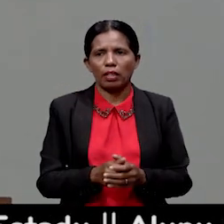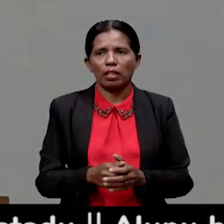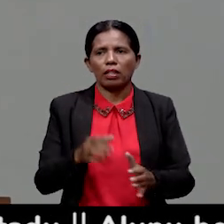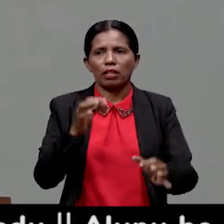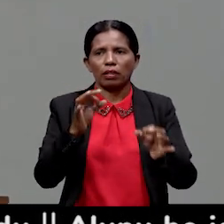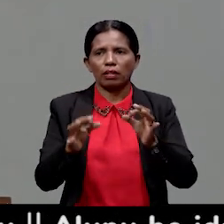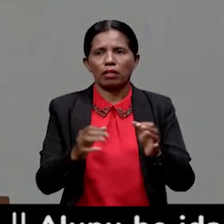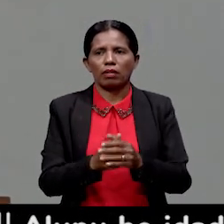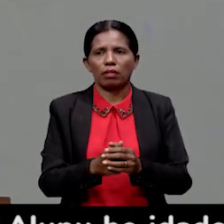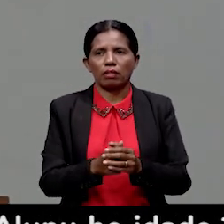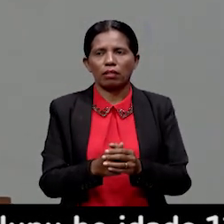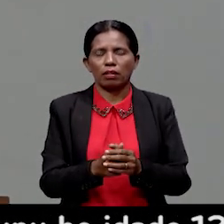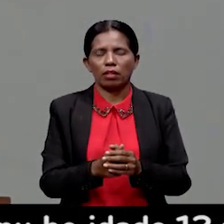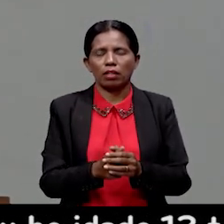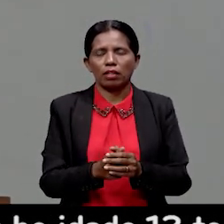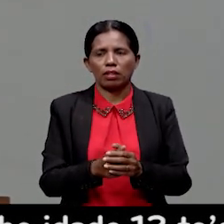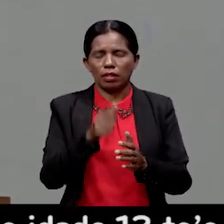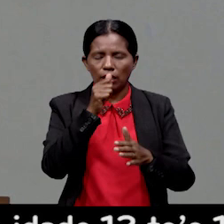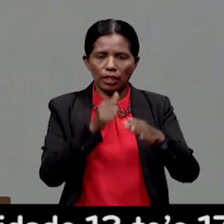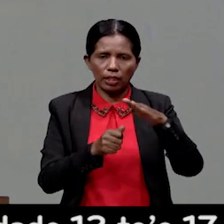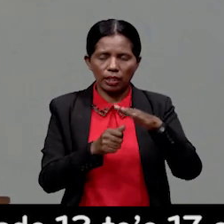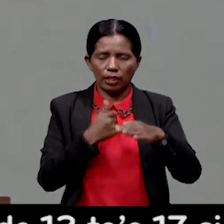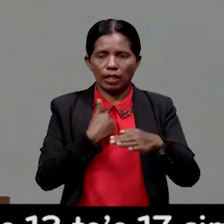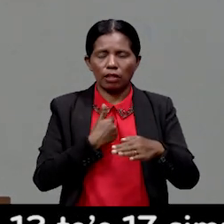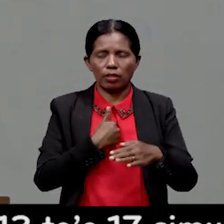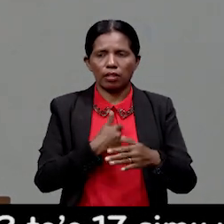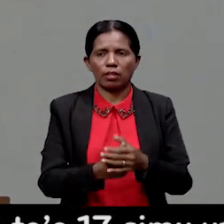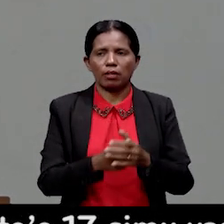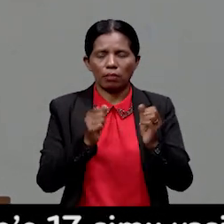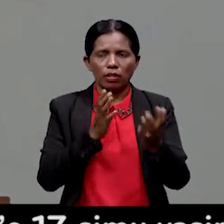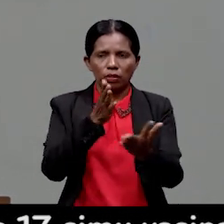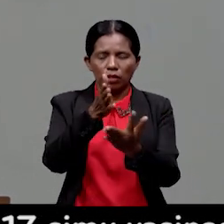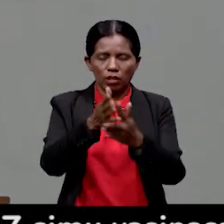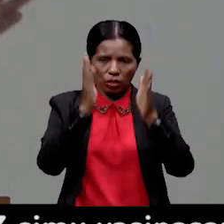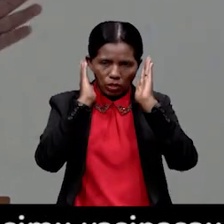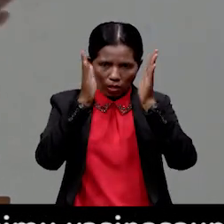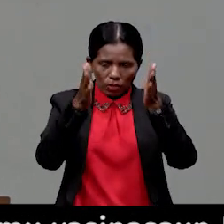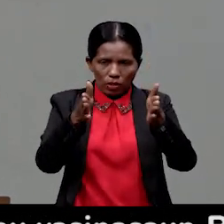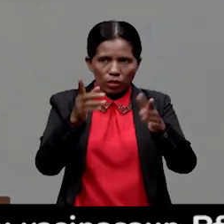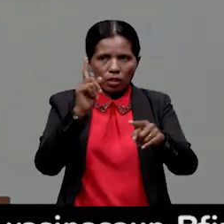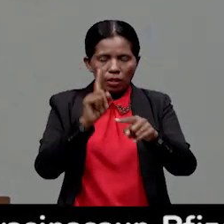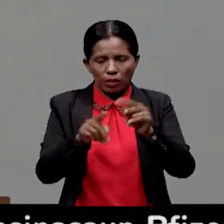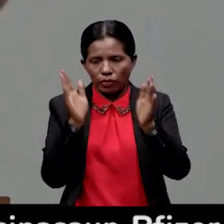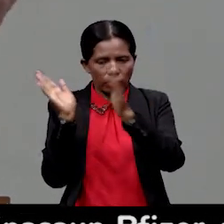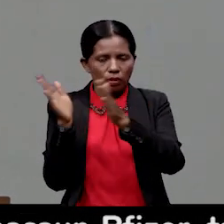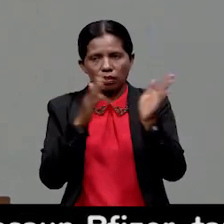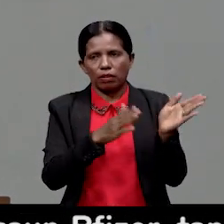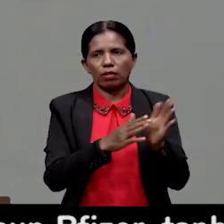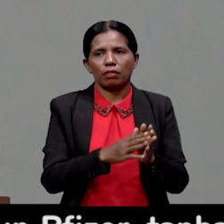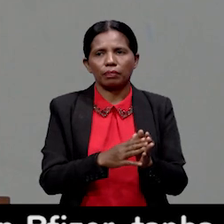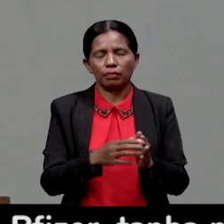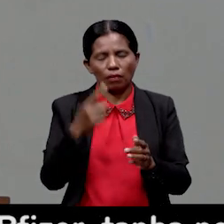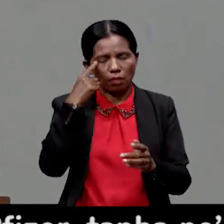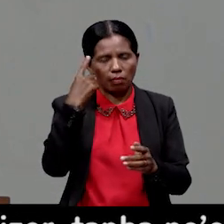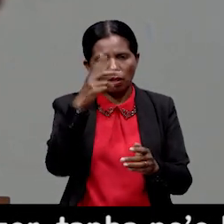Segredo, homem de sucesso, ao sempre, nem foco. Ora bem, onde mata,